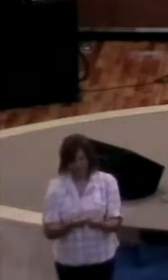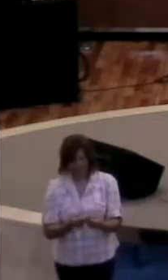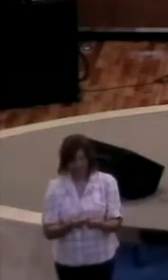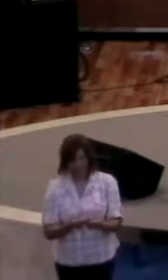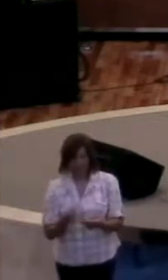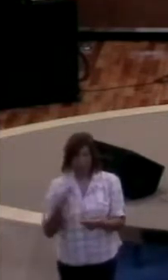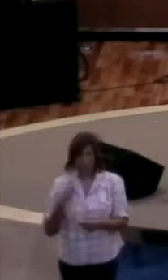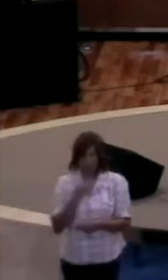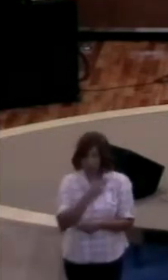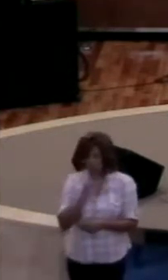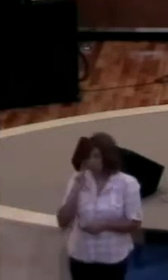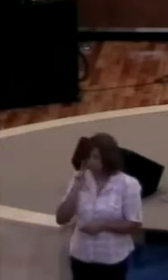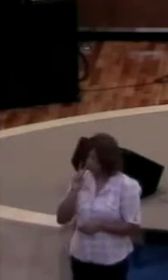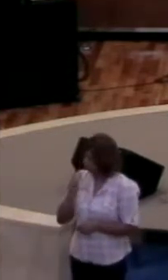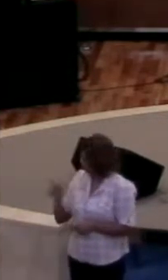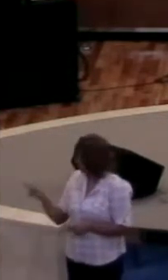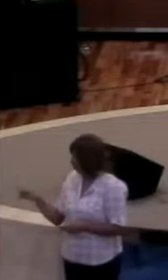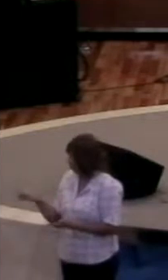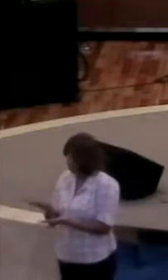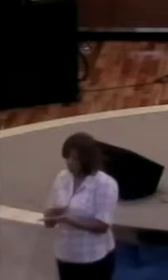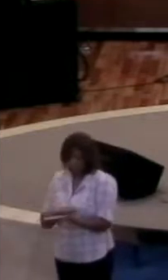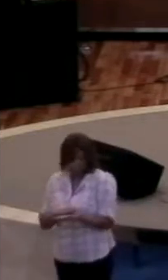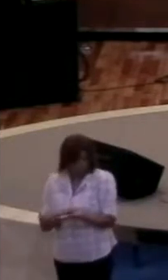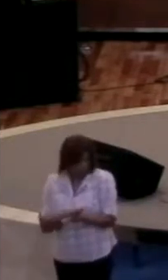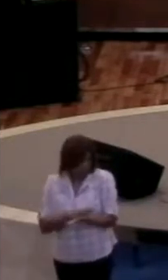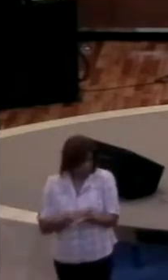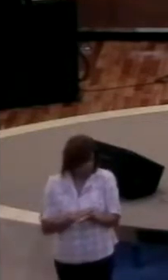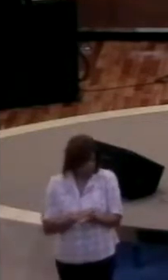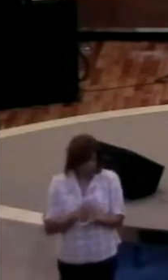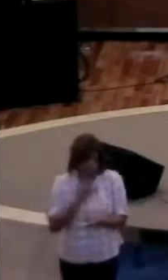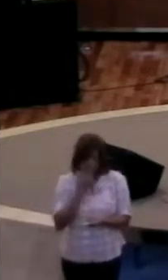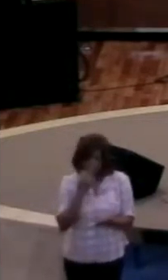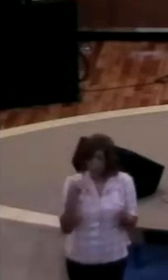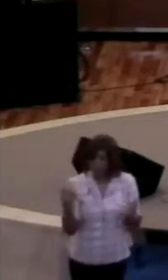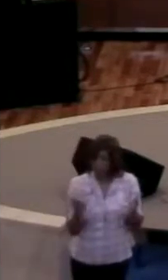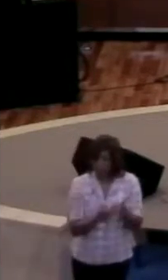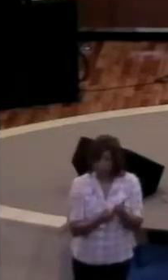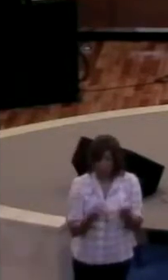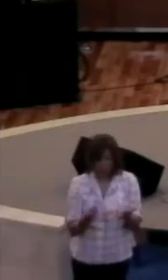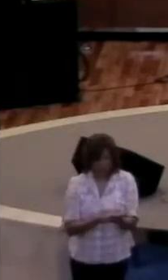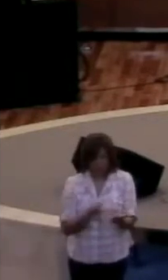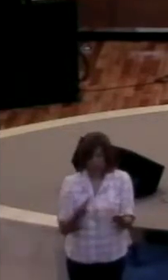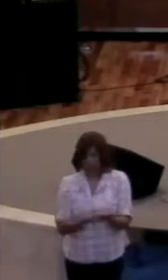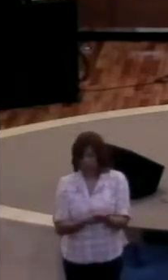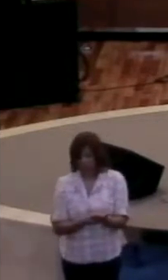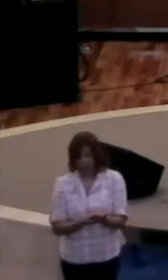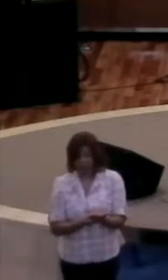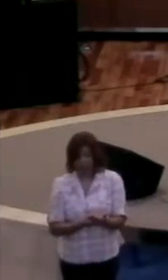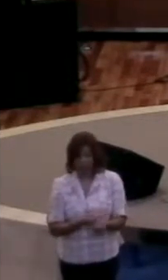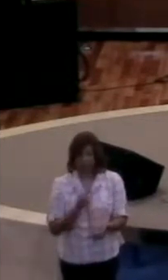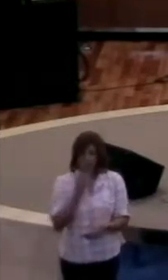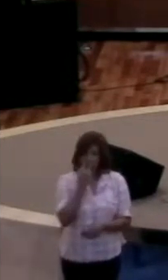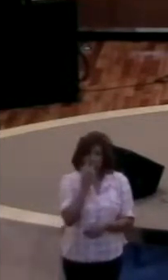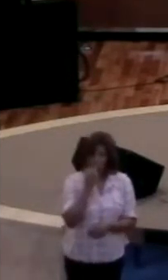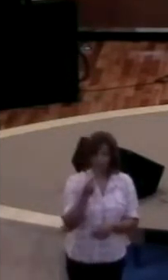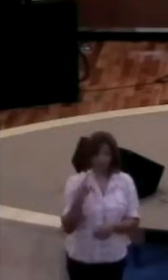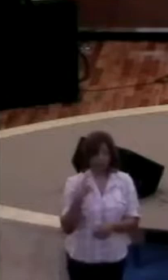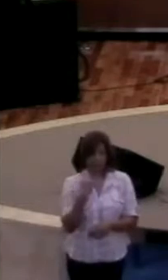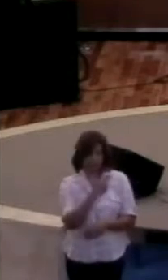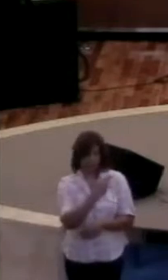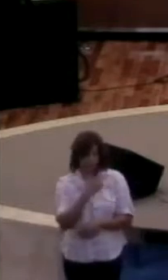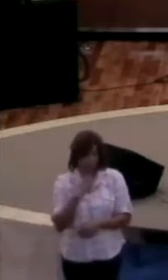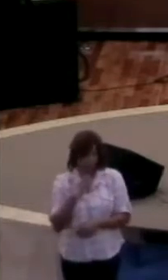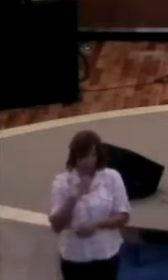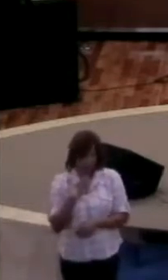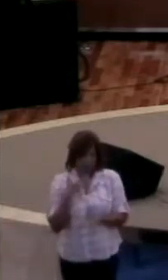pastor, eu não vejo nenhuma condição, eu não vejo nenhuma solução, parece, pastor, que para mim